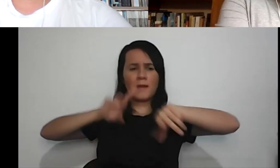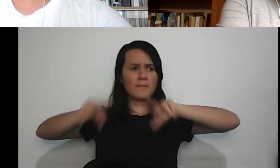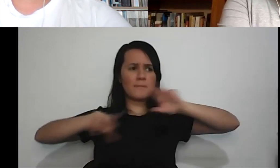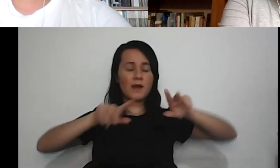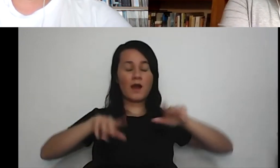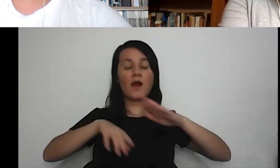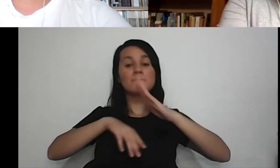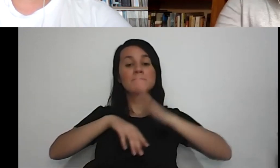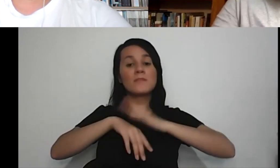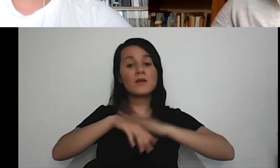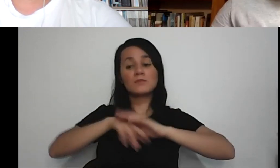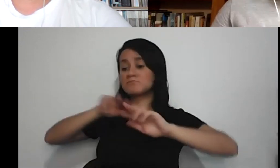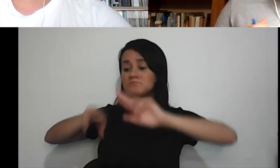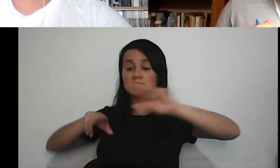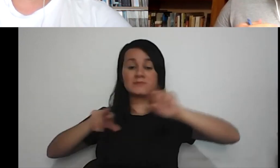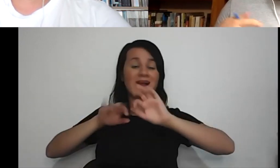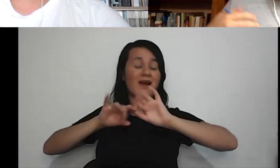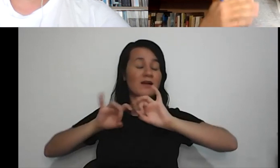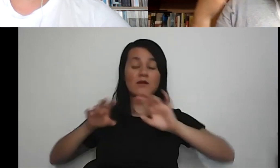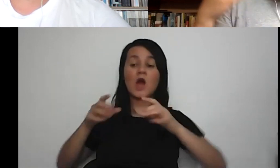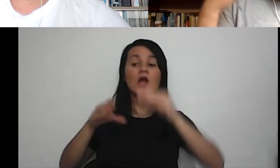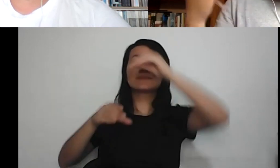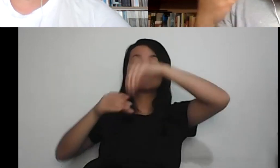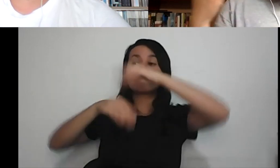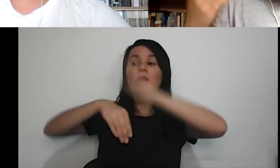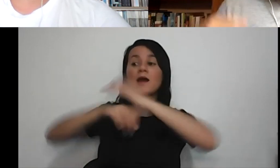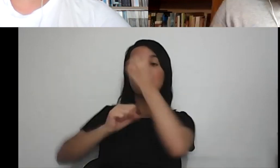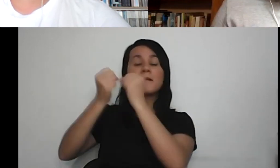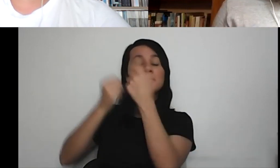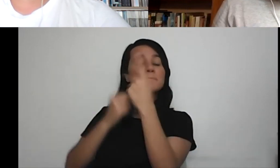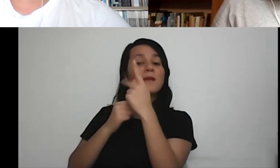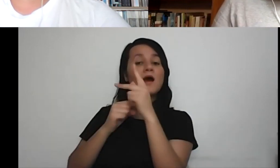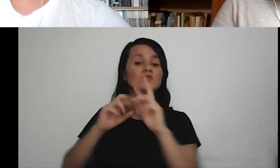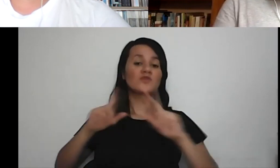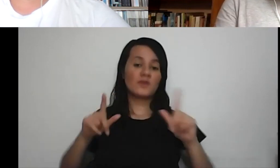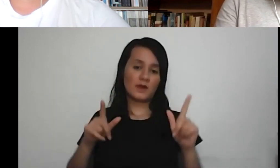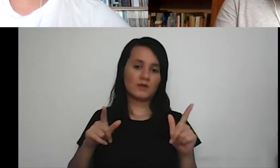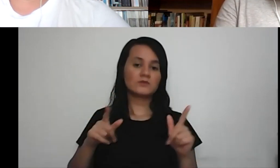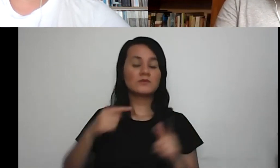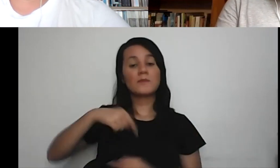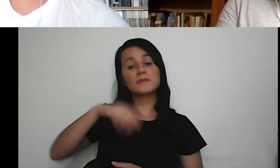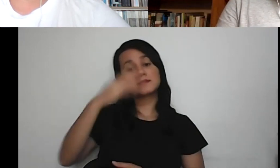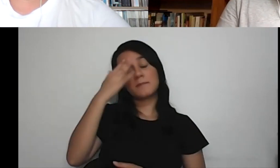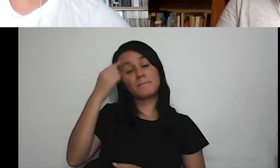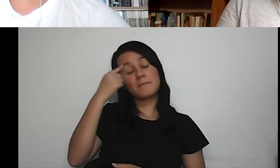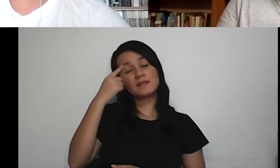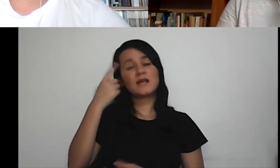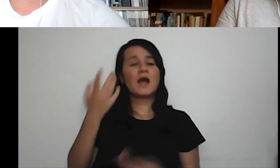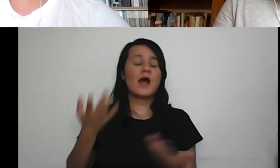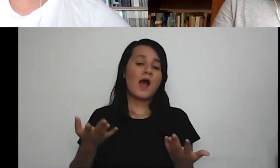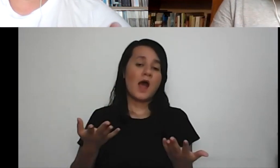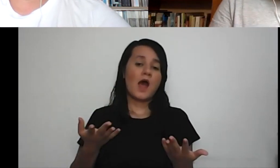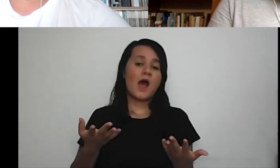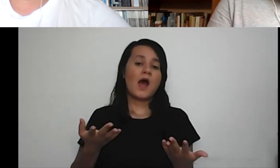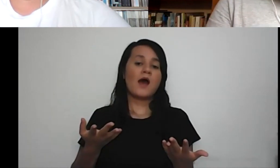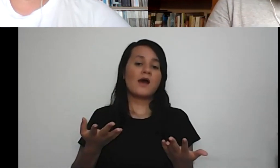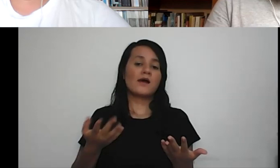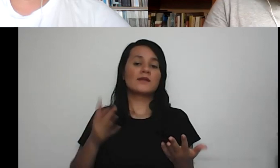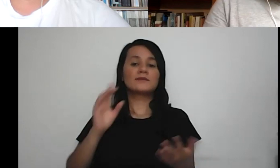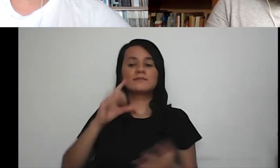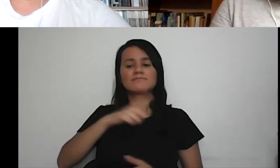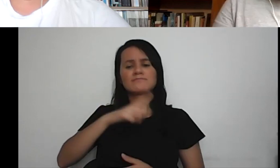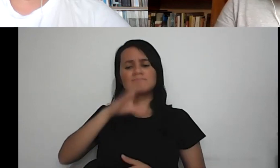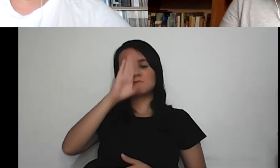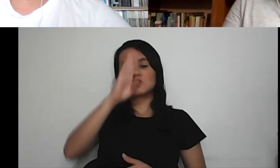fazendo coisas muito diferentes, o que não, isso também é uma coisa que a gente precisa lembrar, o que não necessariamente tem uma relação direta